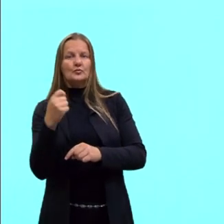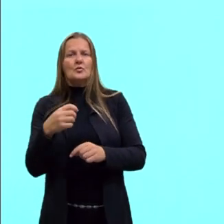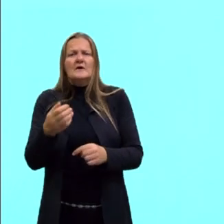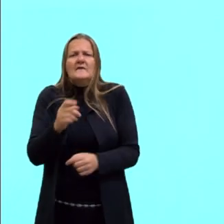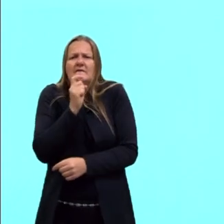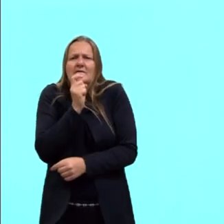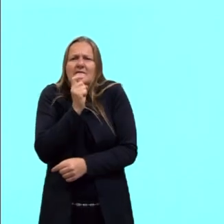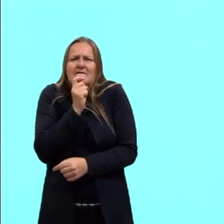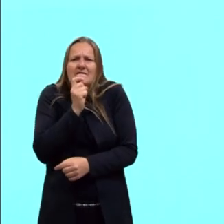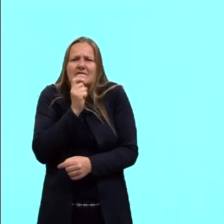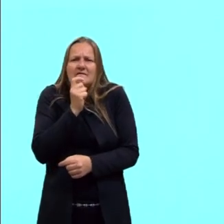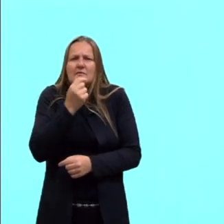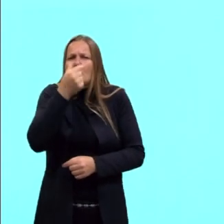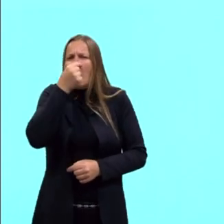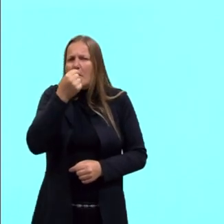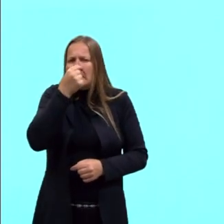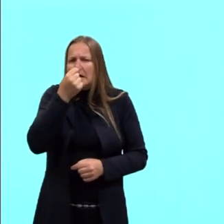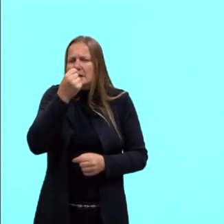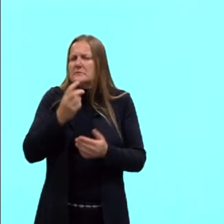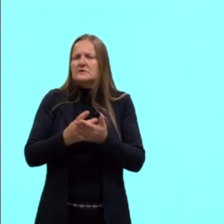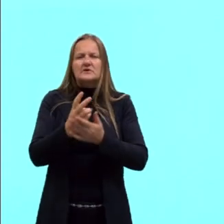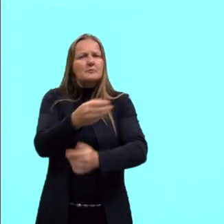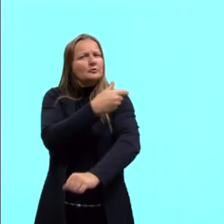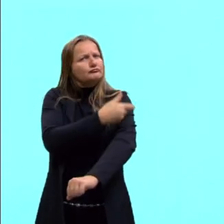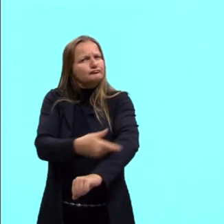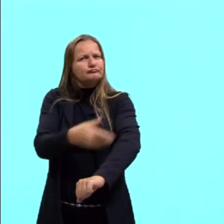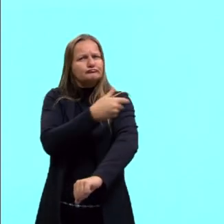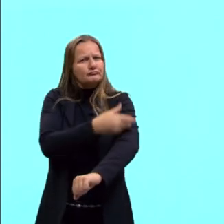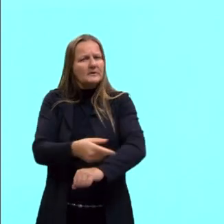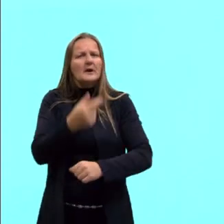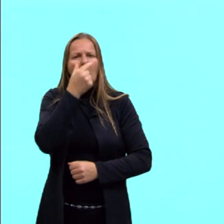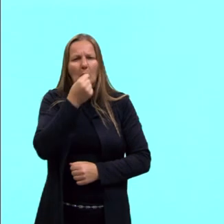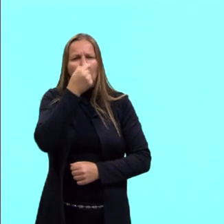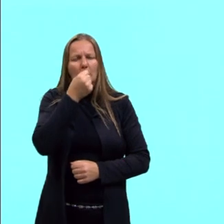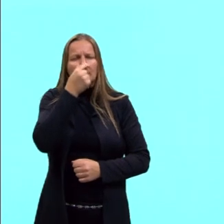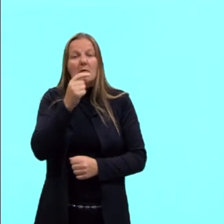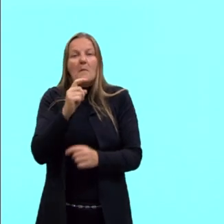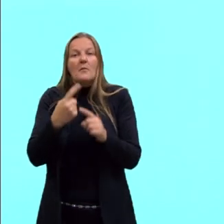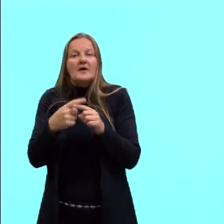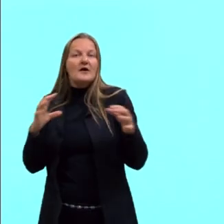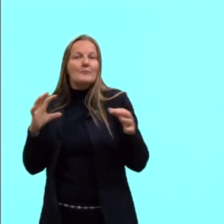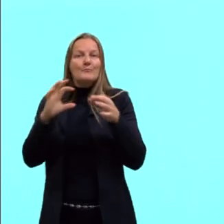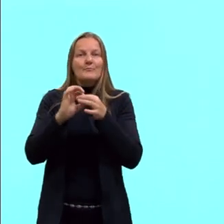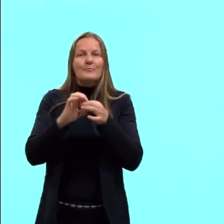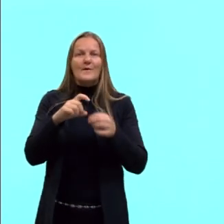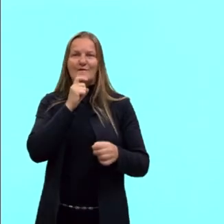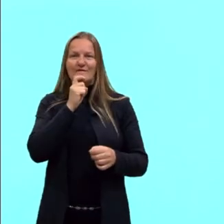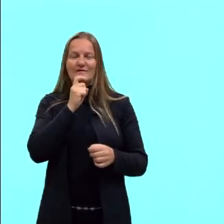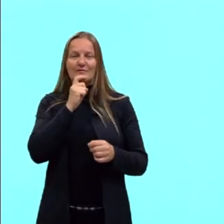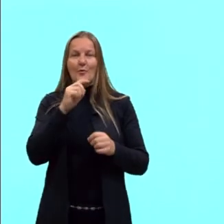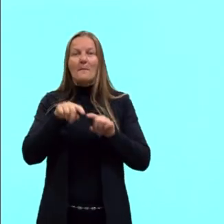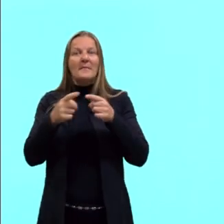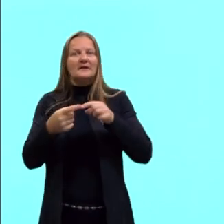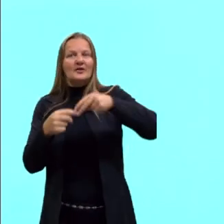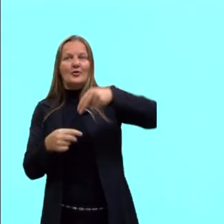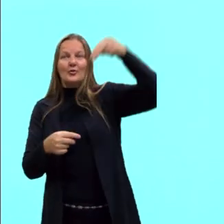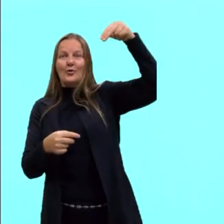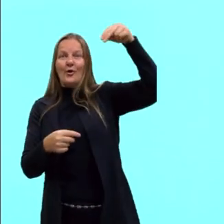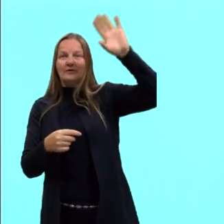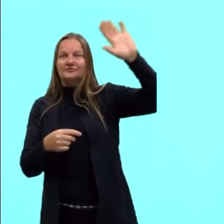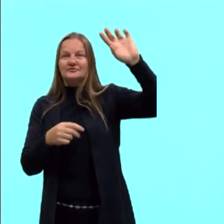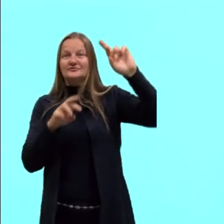acomete uma coisa chamada gripe muito forte mas nós temos problemas relacionados à ao frio coisa que não acontece por exemplo no norte com